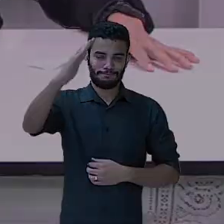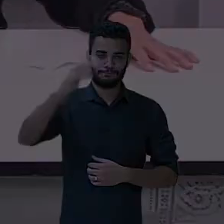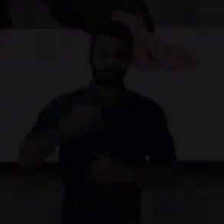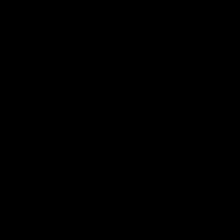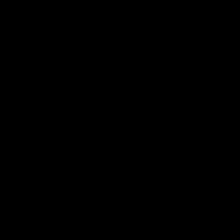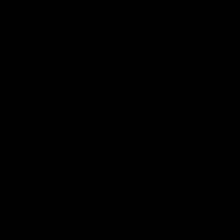Tchau. Tchau. Tchau.